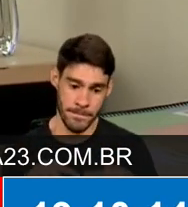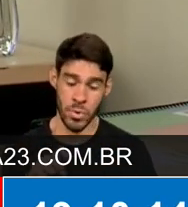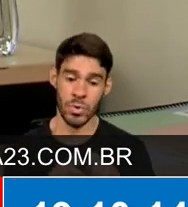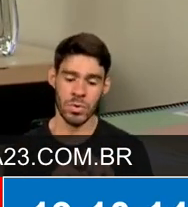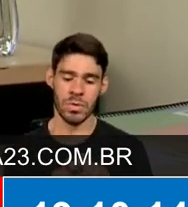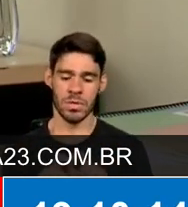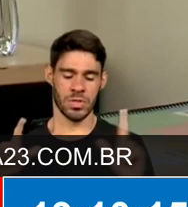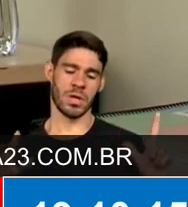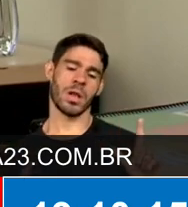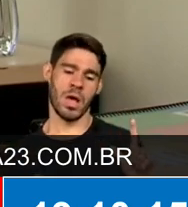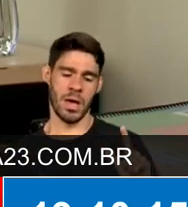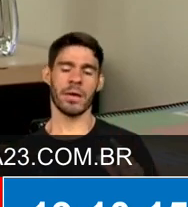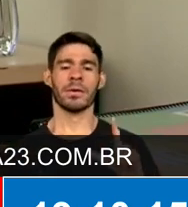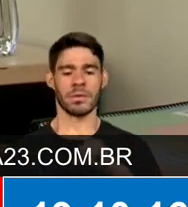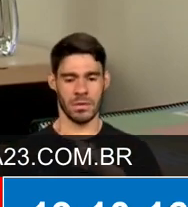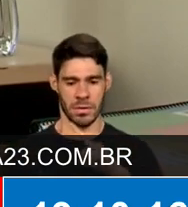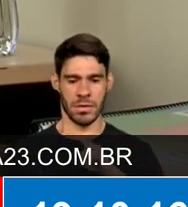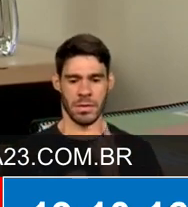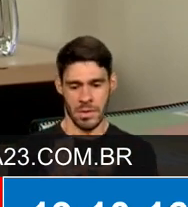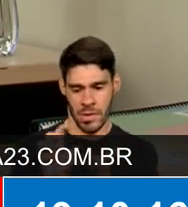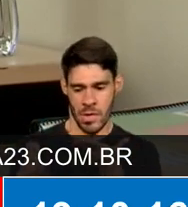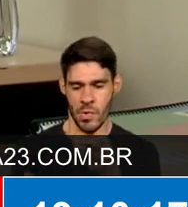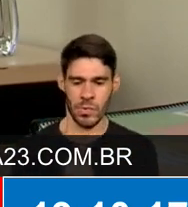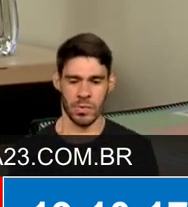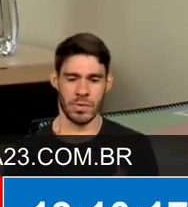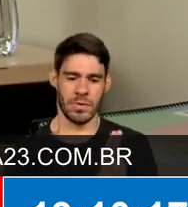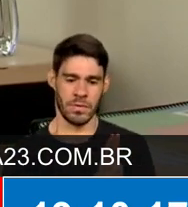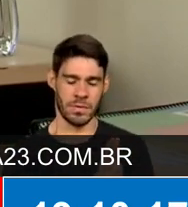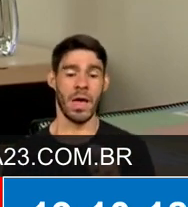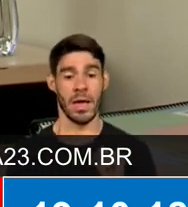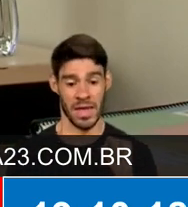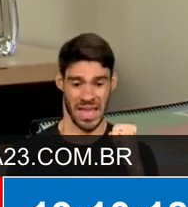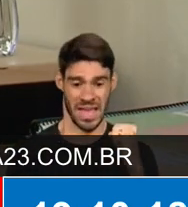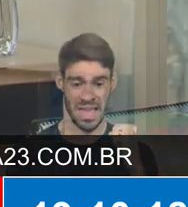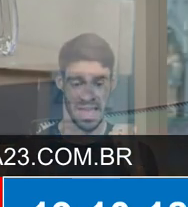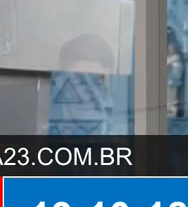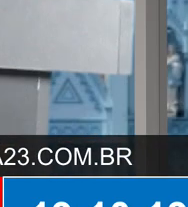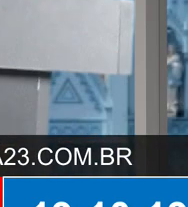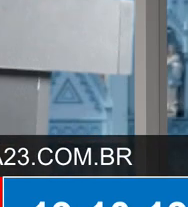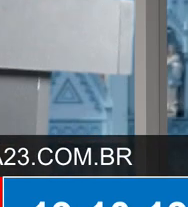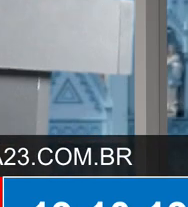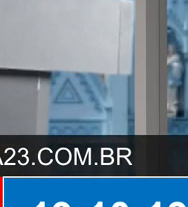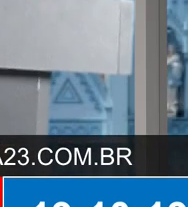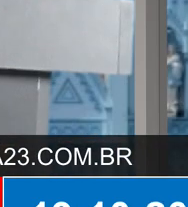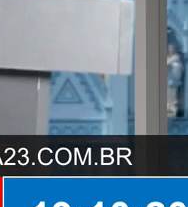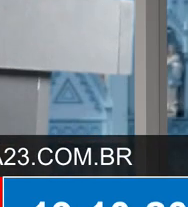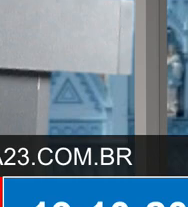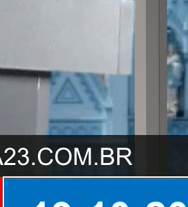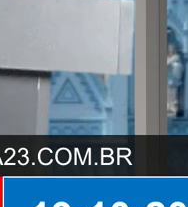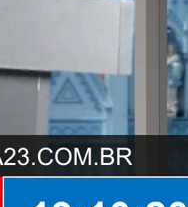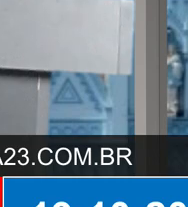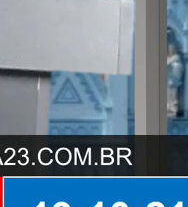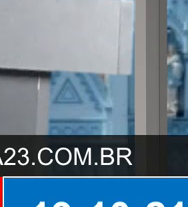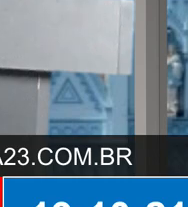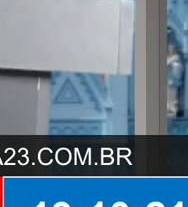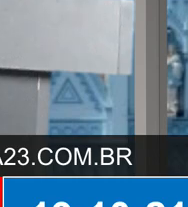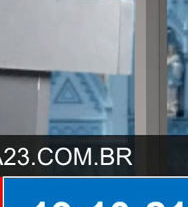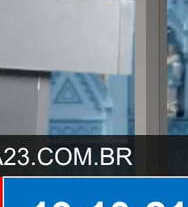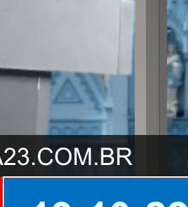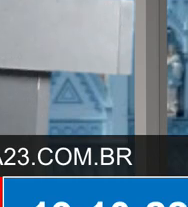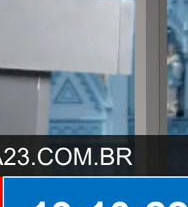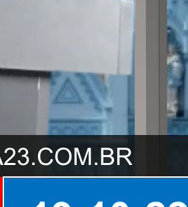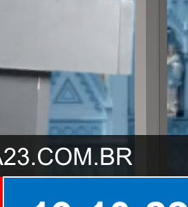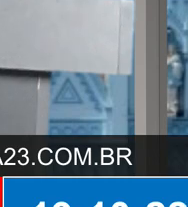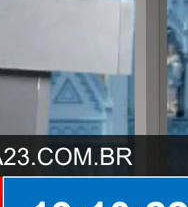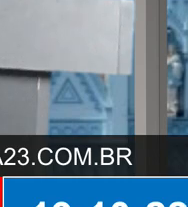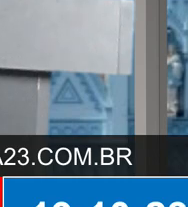claro, a aplicação dos fundos, no caso aqui o Fundo Nacional de Segurança Pública. Intervalo rápido e já já a gente está de volta